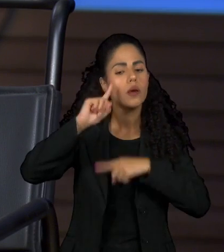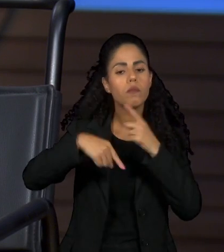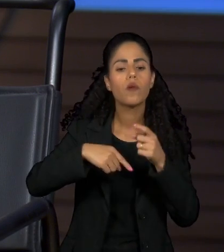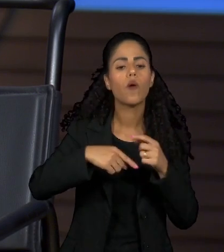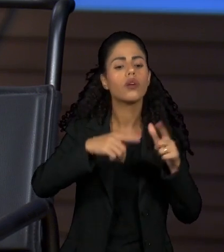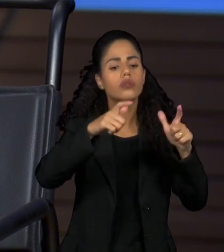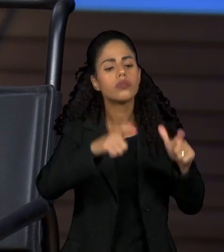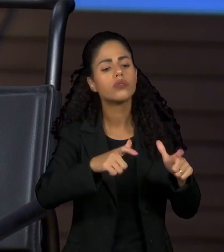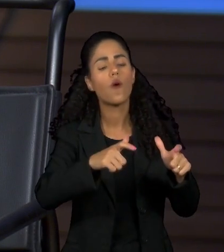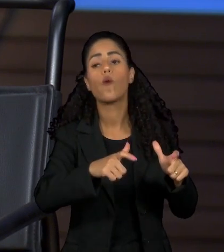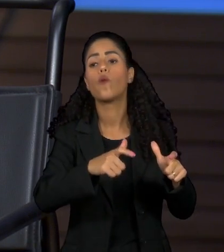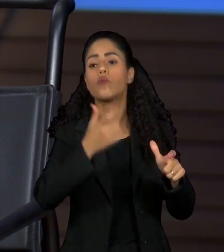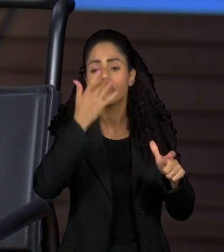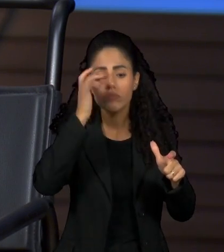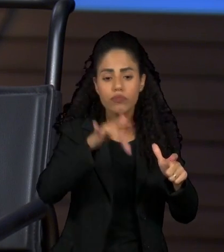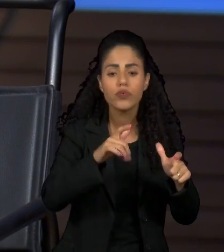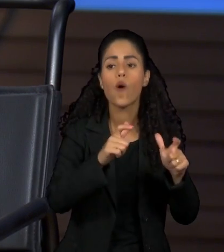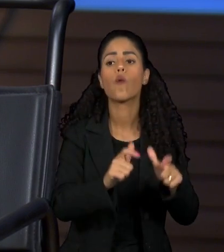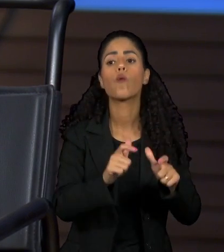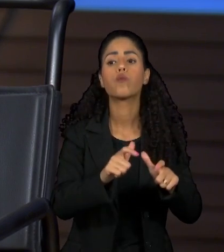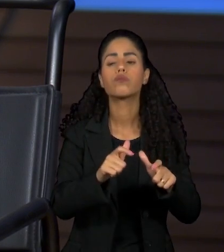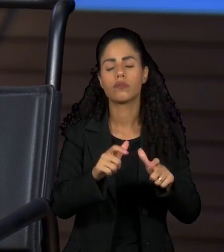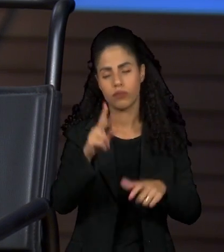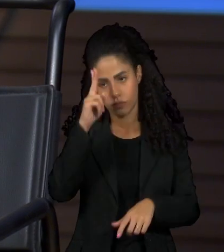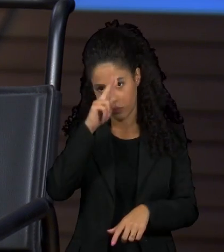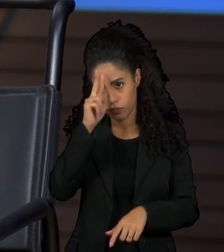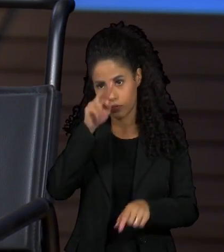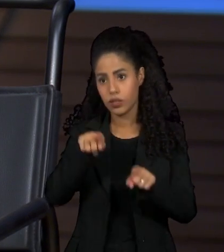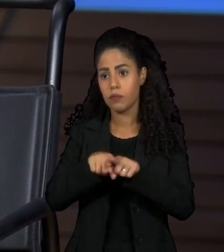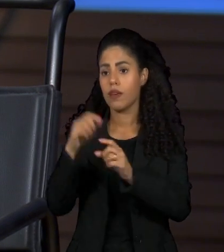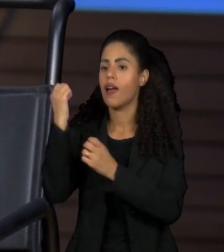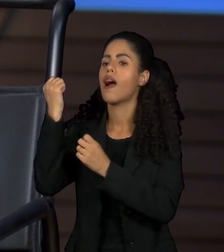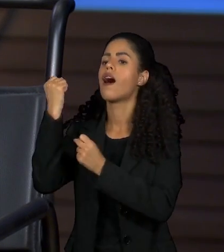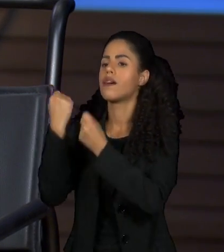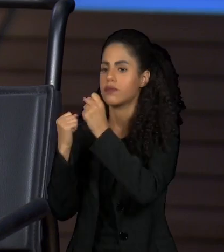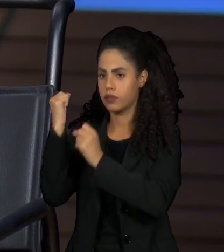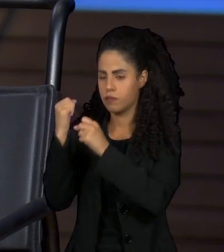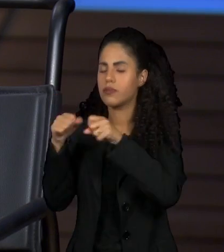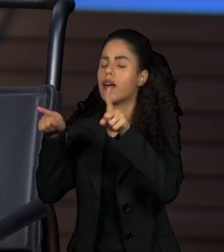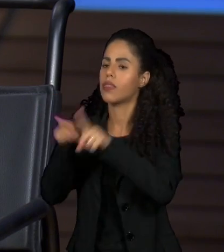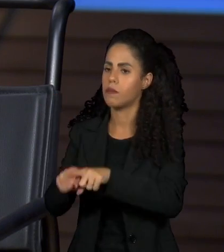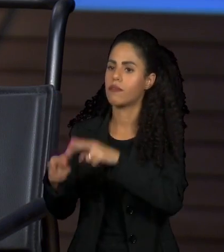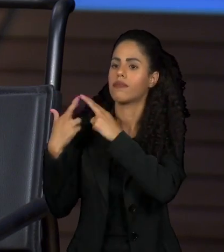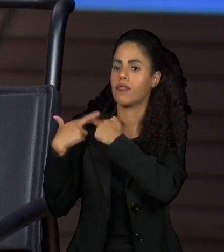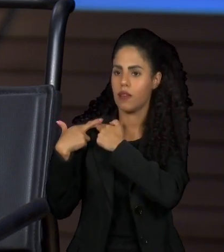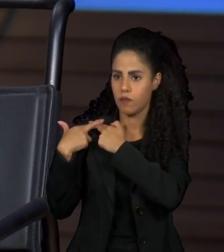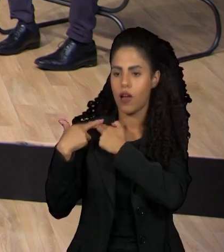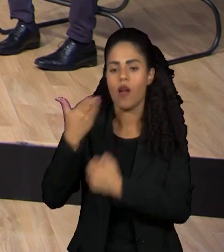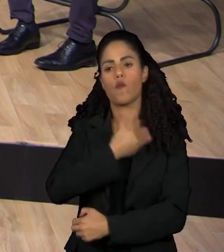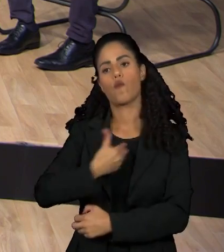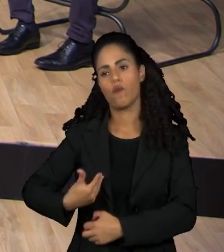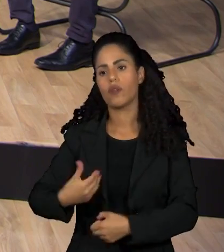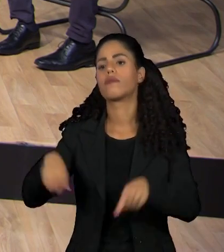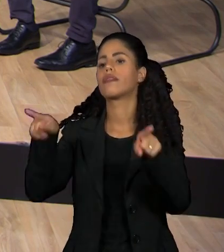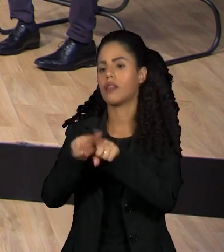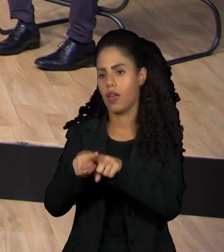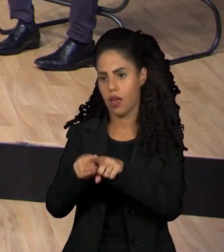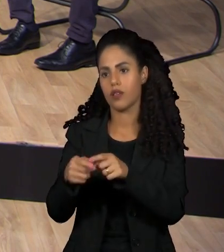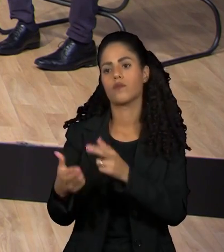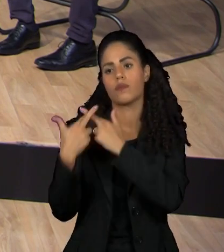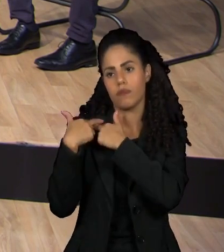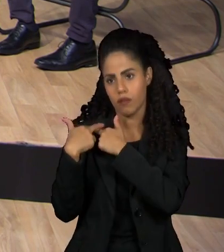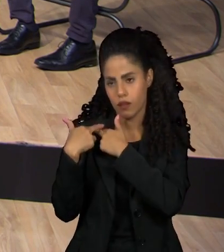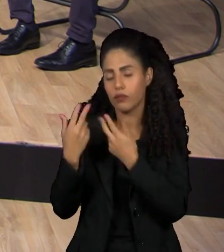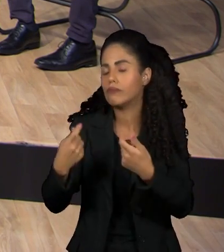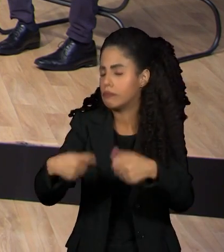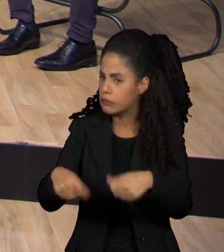vai descartar aquilo. Mas também lembrar que as empresas também têm responsabilidade, os governos, né? Então, os consumidores eles podem e devem